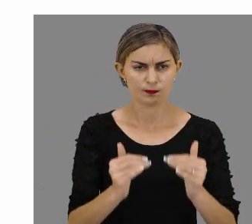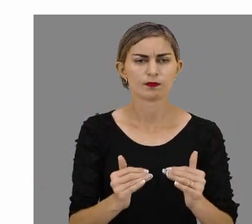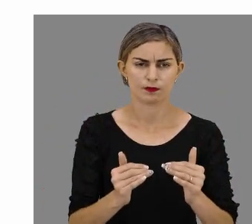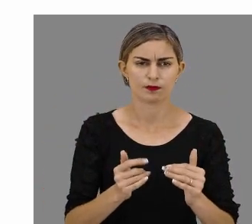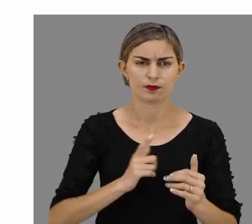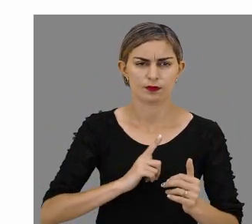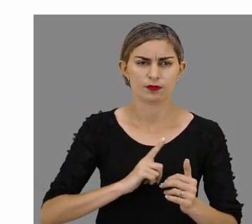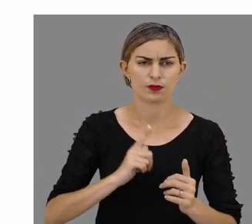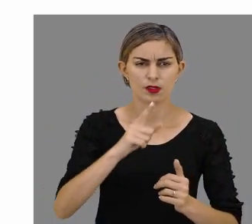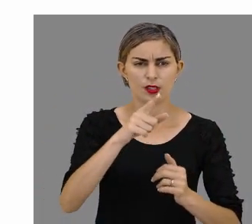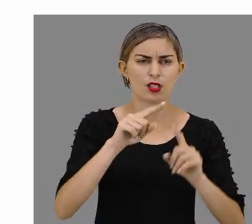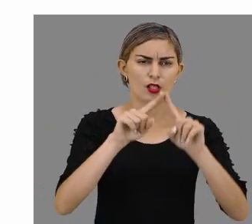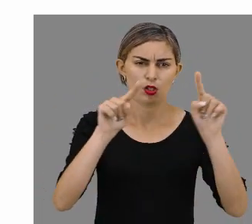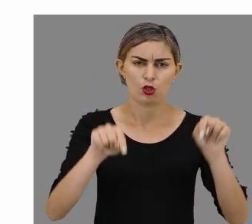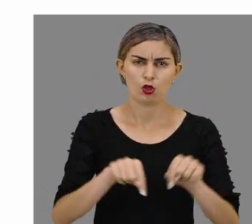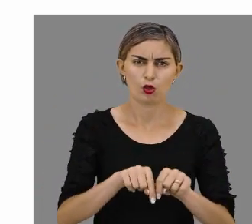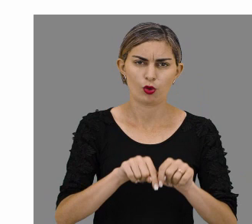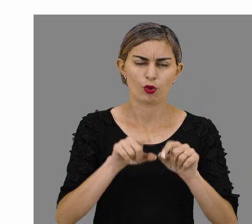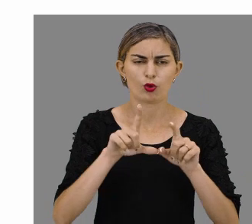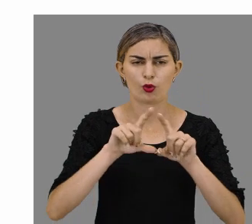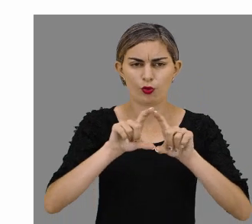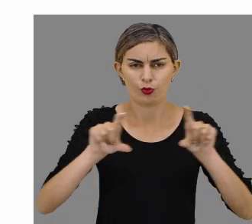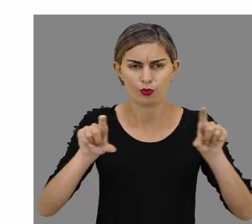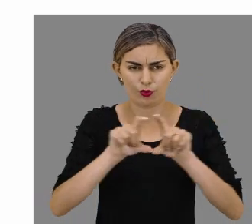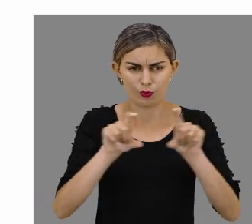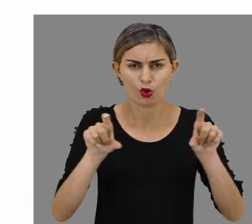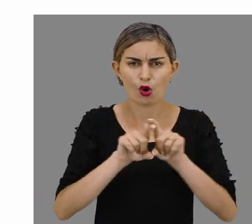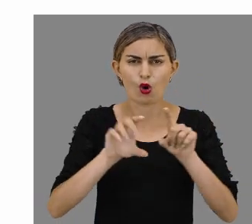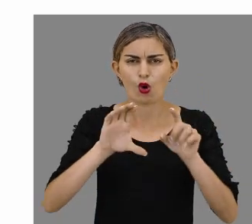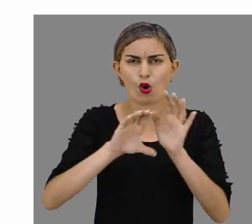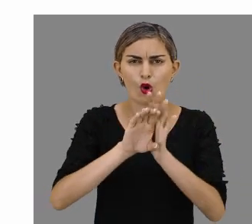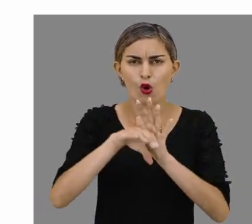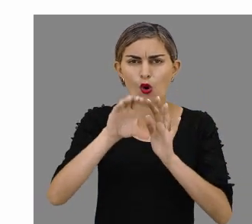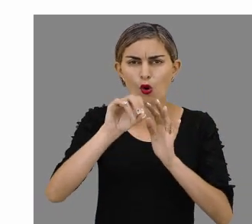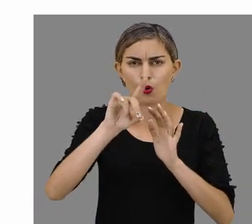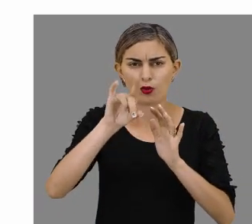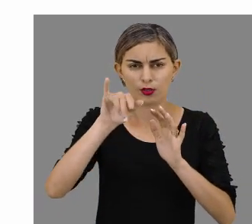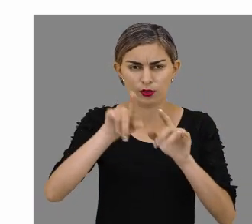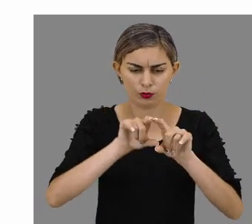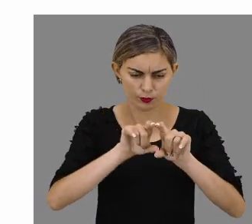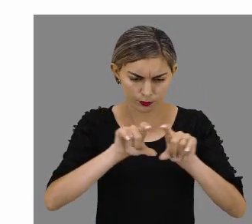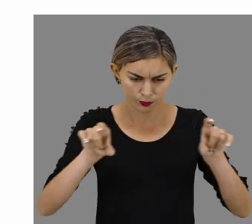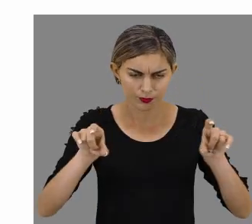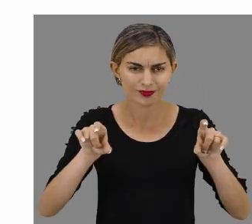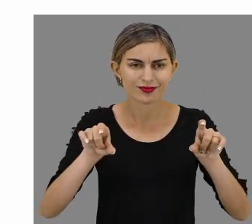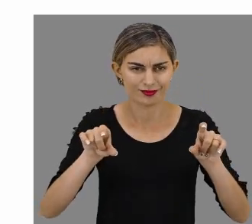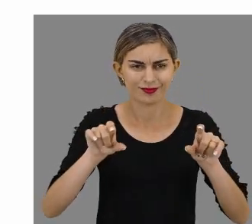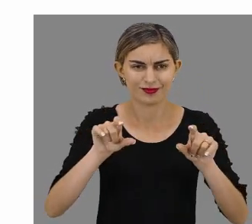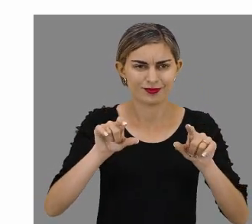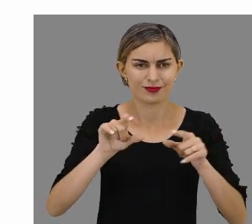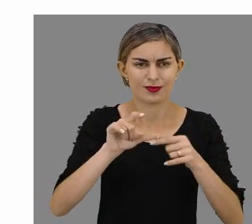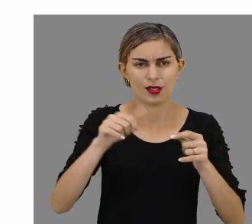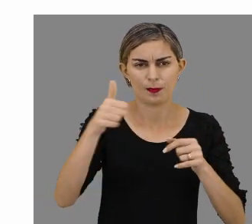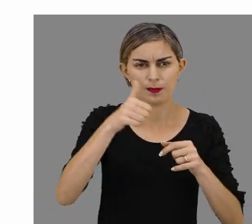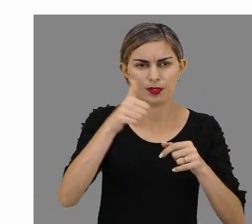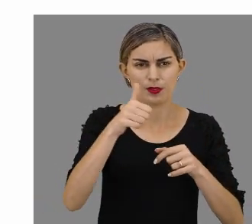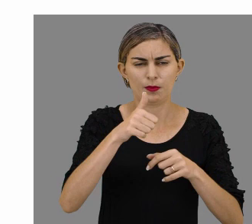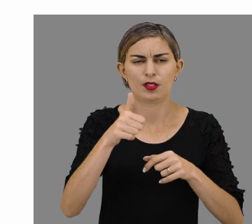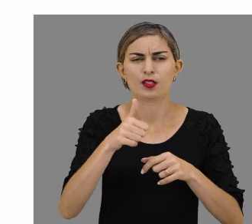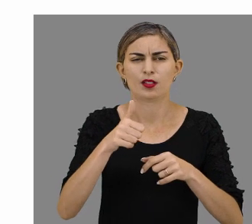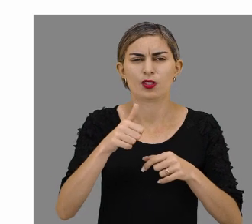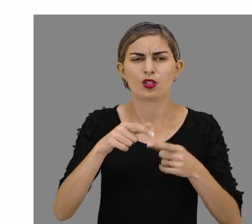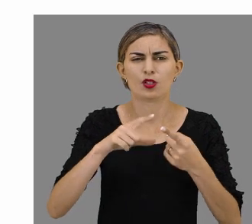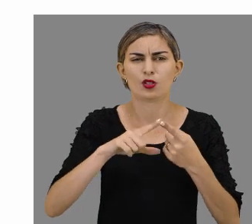sequência. Aqui nós temos um algoritmo, um pseudocódigo, melhor dizendo, onde nós temos